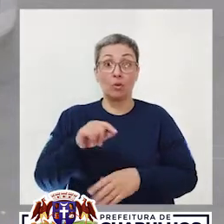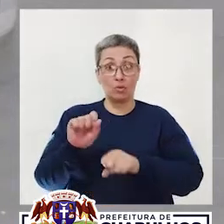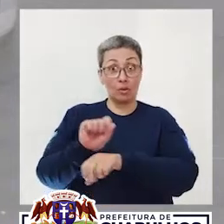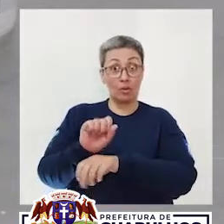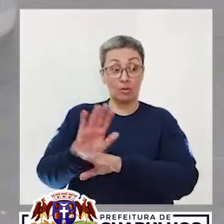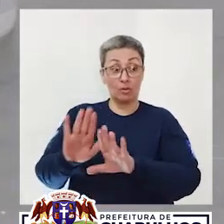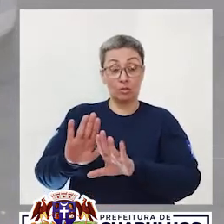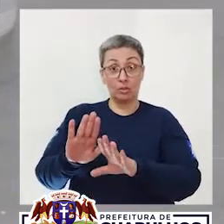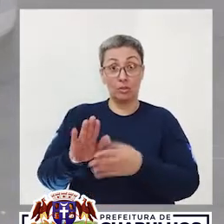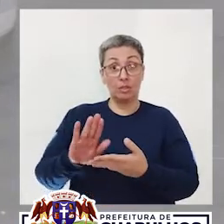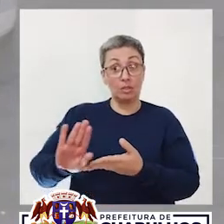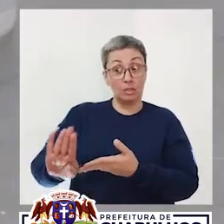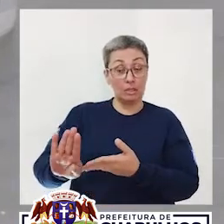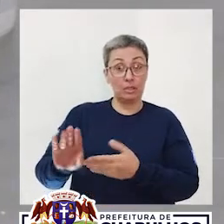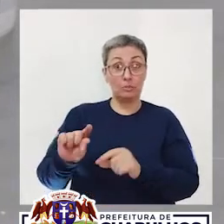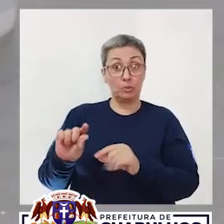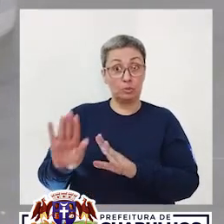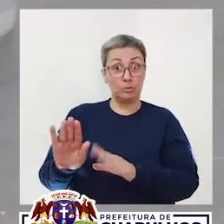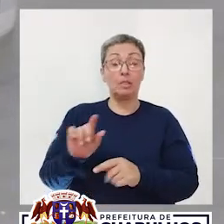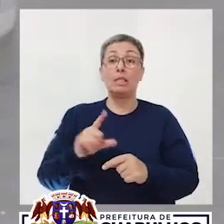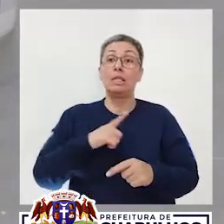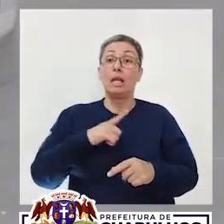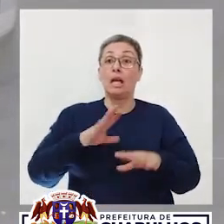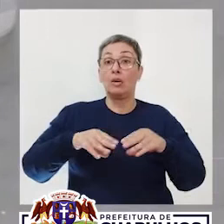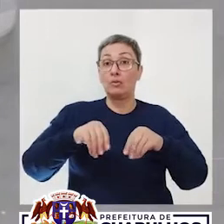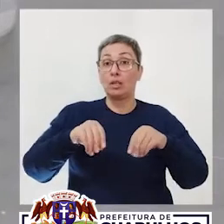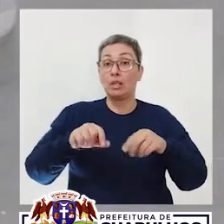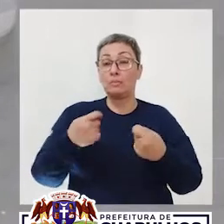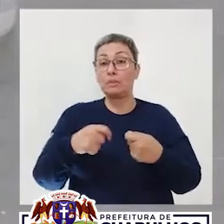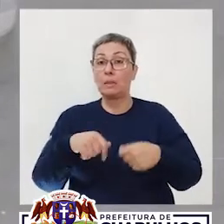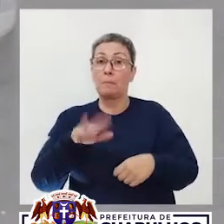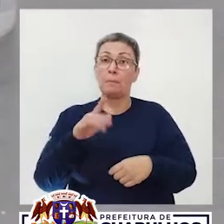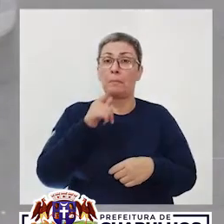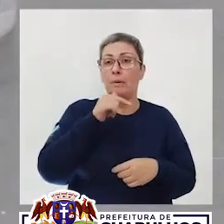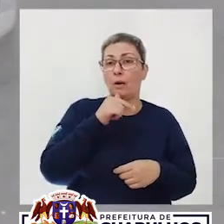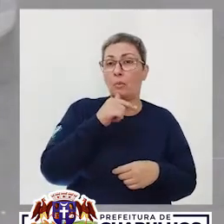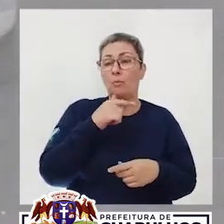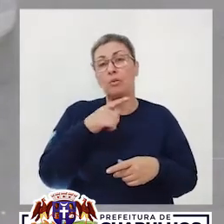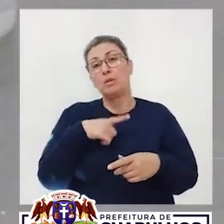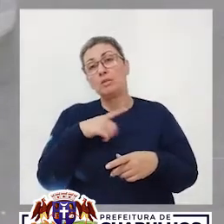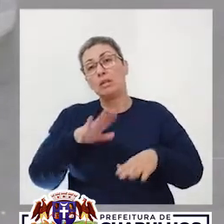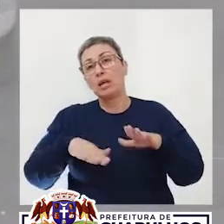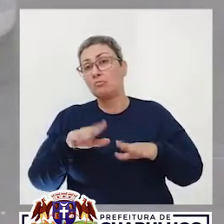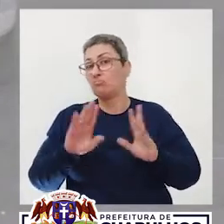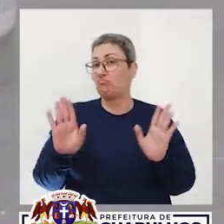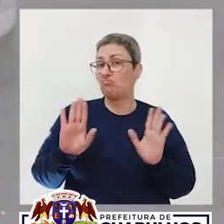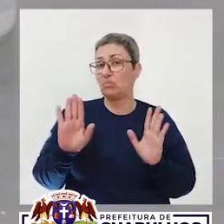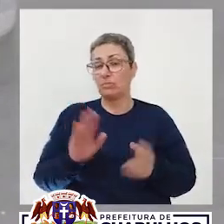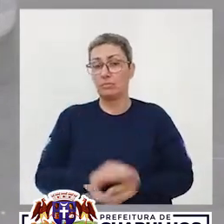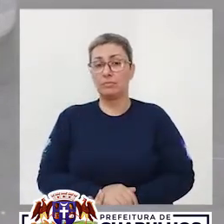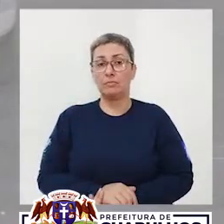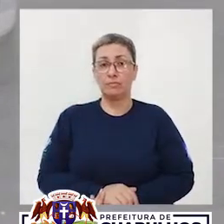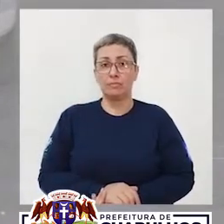Eu vou deixar um pouquinho separado. Porque tem farinha que puxa mais a água, tem farinhas que